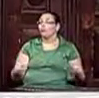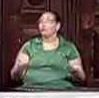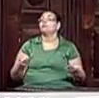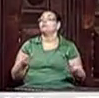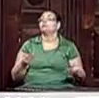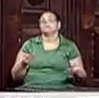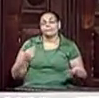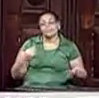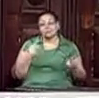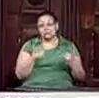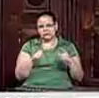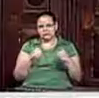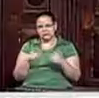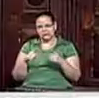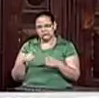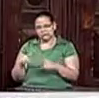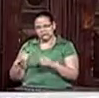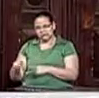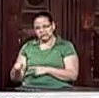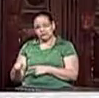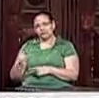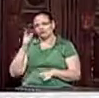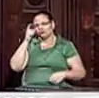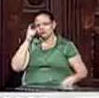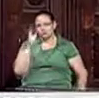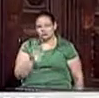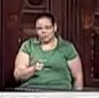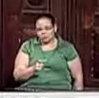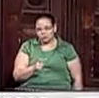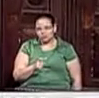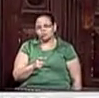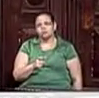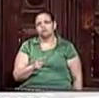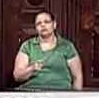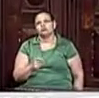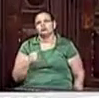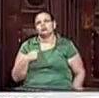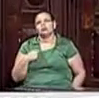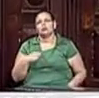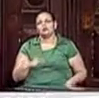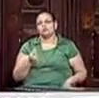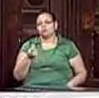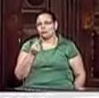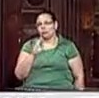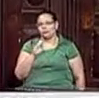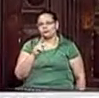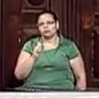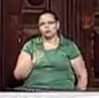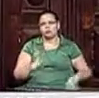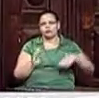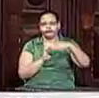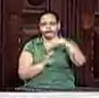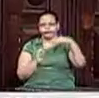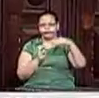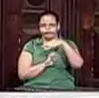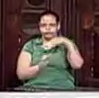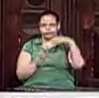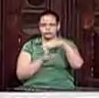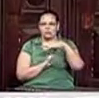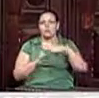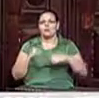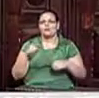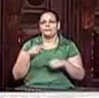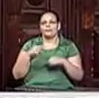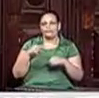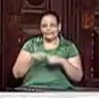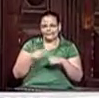para contrariar os interesses do capital das concessionárias de